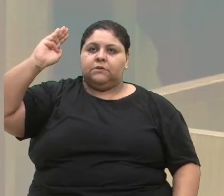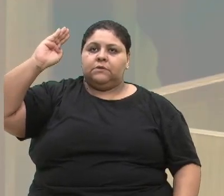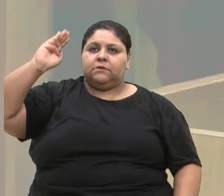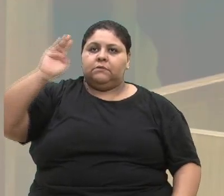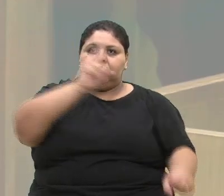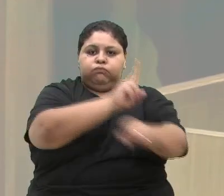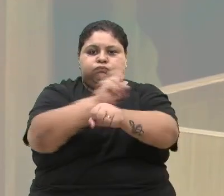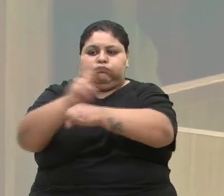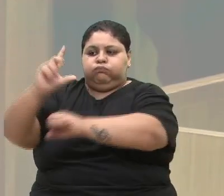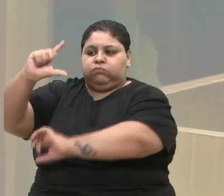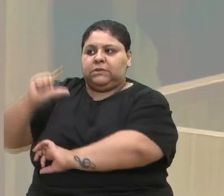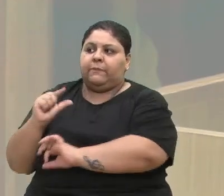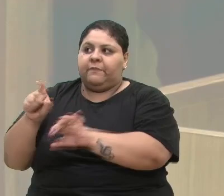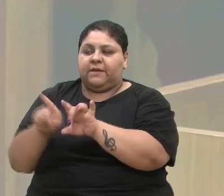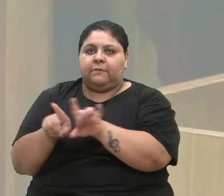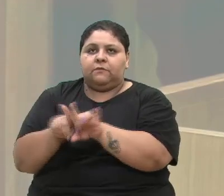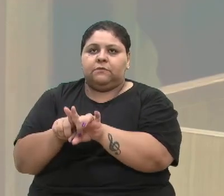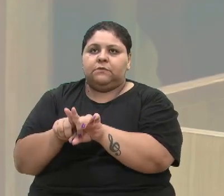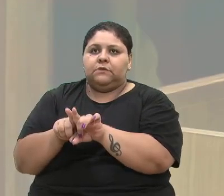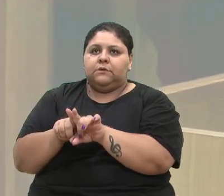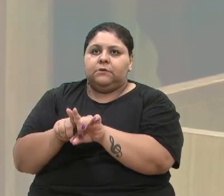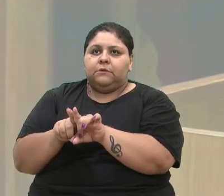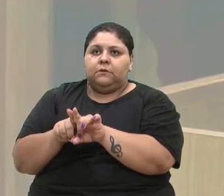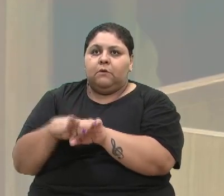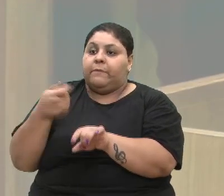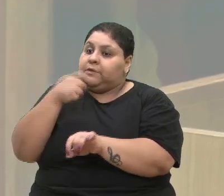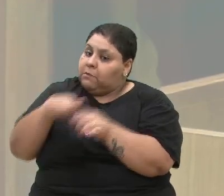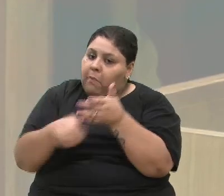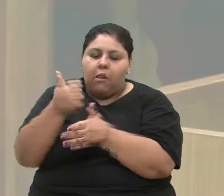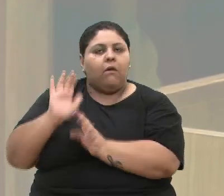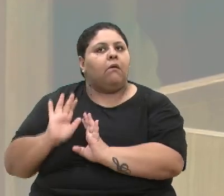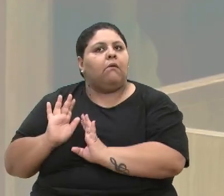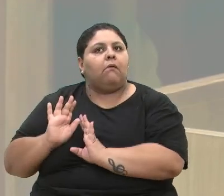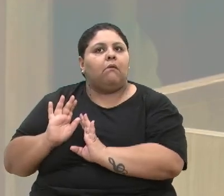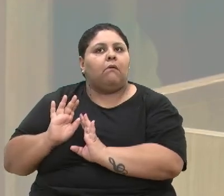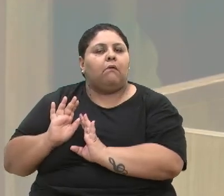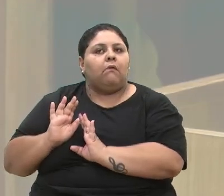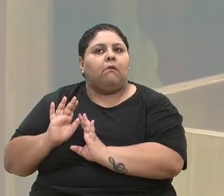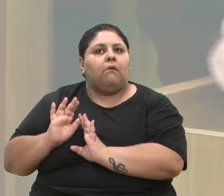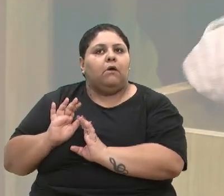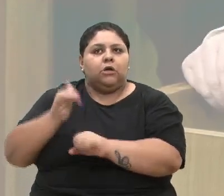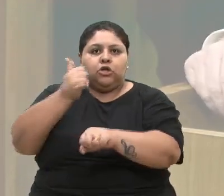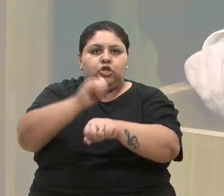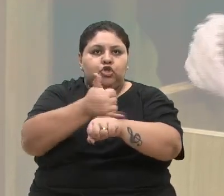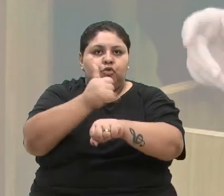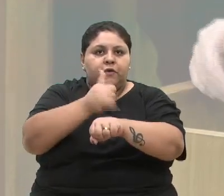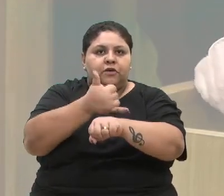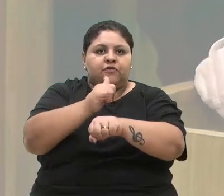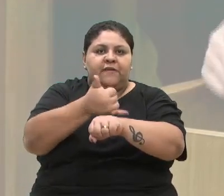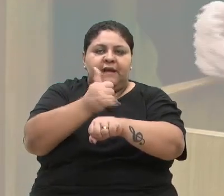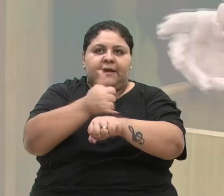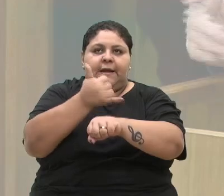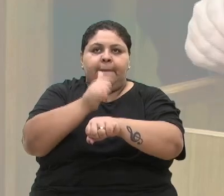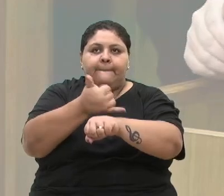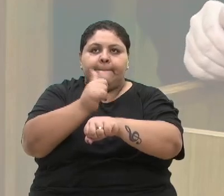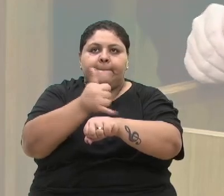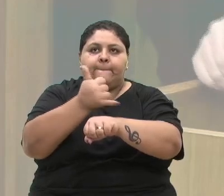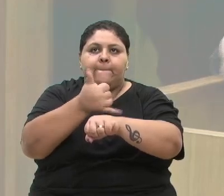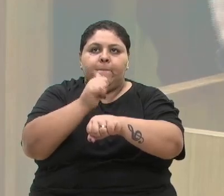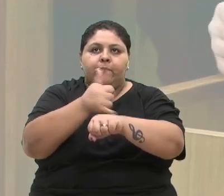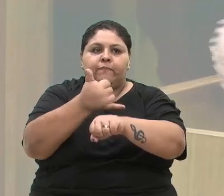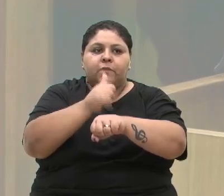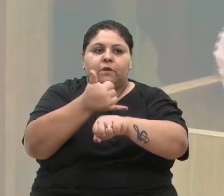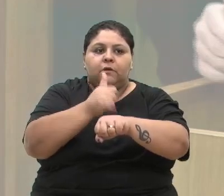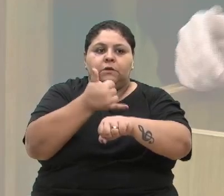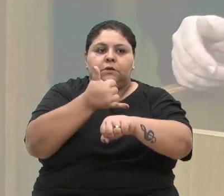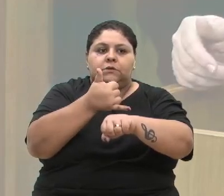de menores. Nós precisamos agilizar isso. Joinville, outras cidades que eu conheço, tenho contato, no exterior também,